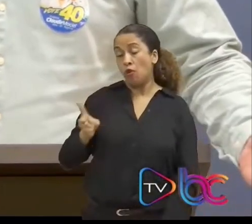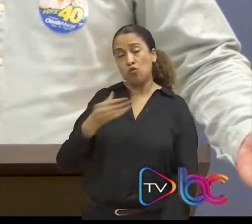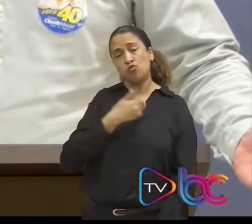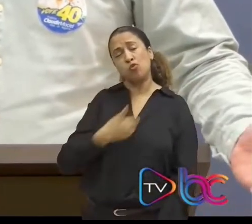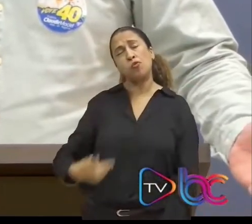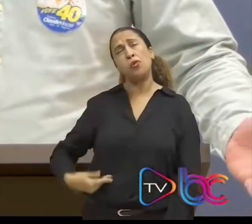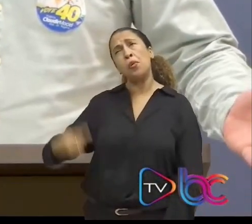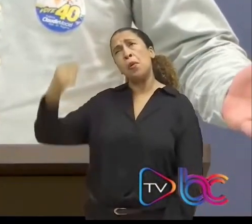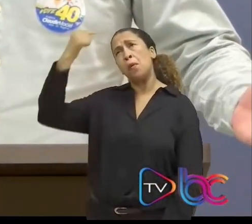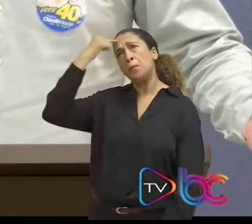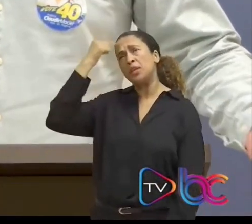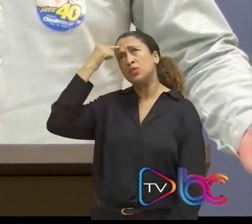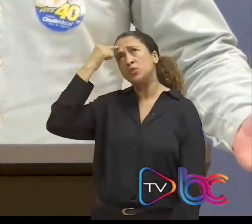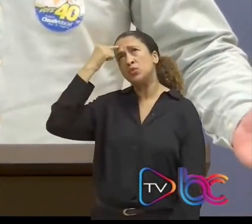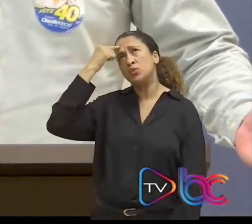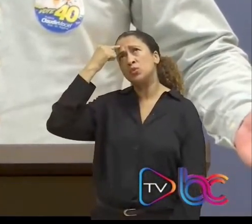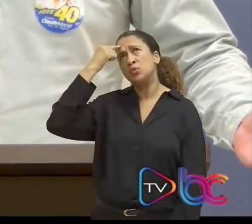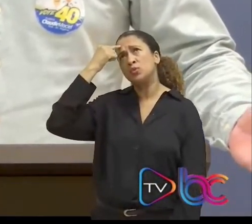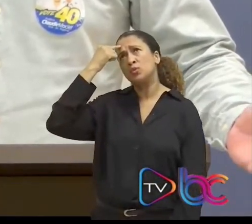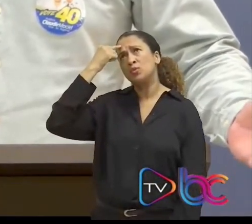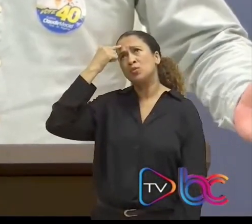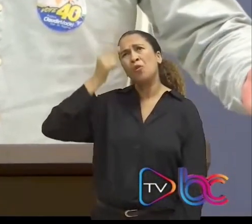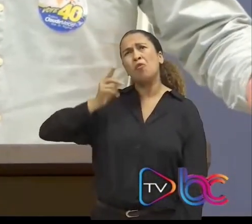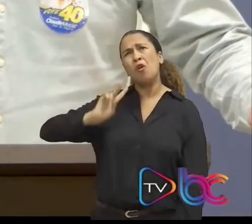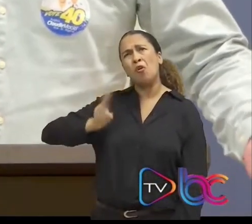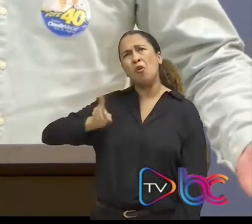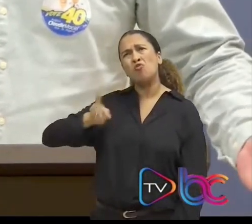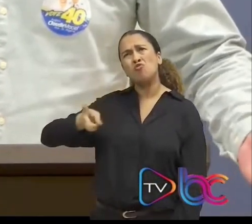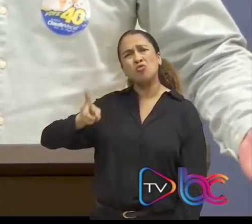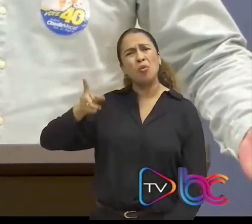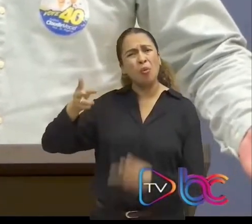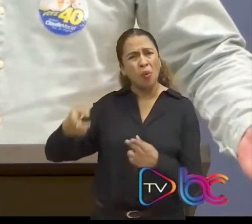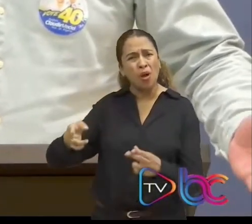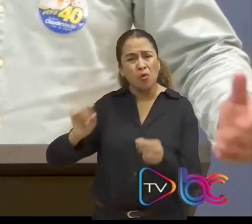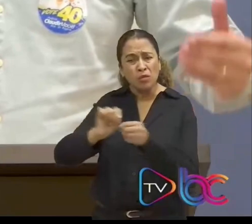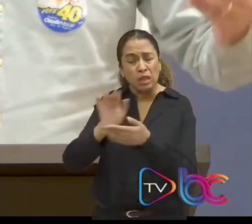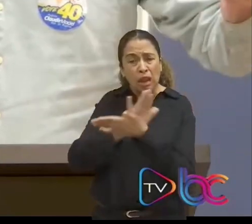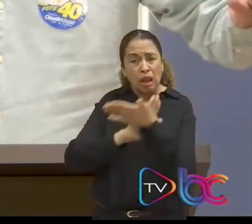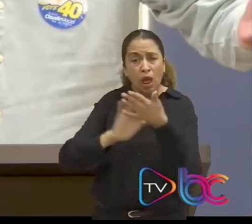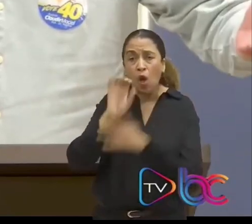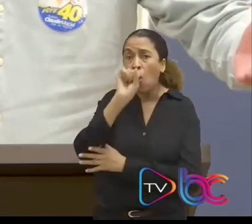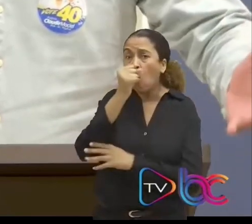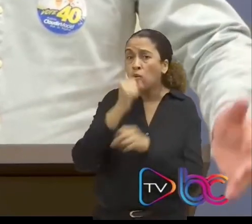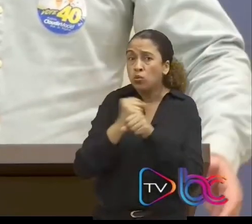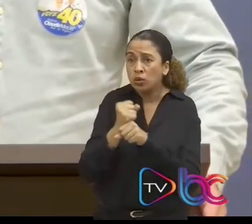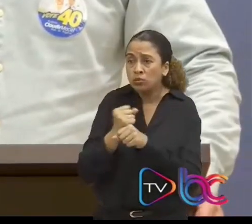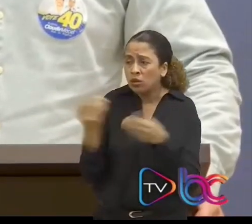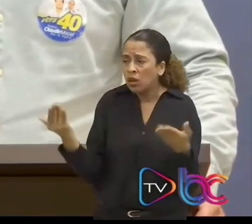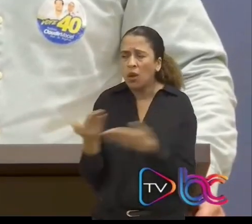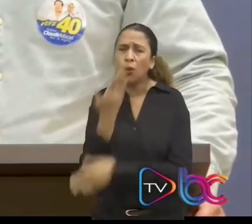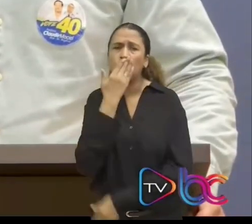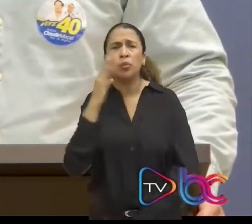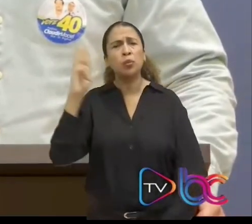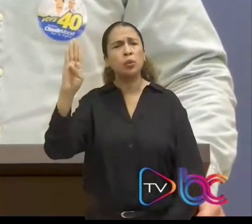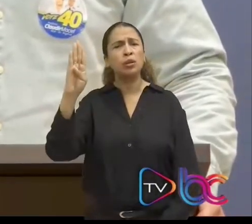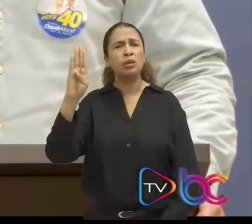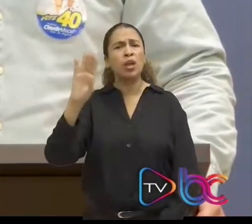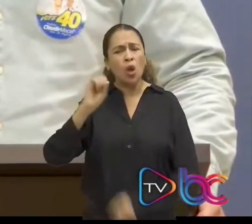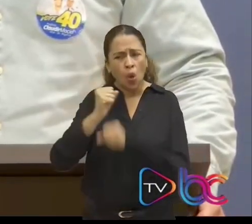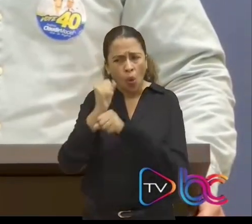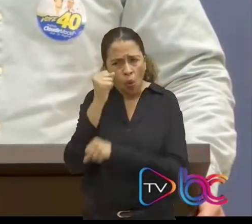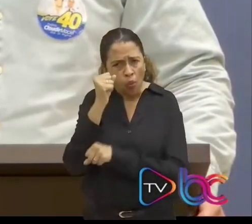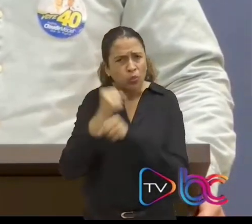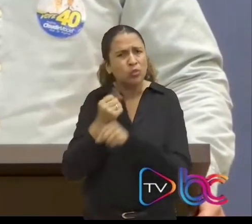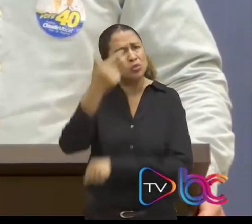fico pensando, é a volta dos que não foram, porque não fizeram nada em 8 anos e aí estão querendo prometer para mais 8 anos. Não